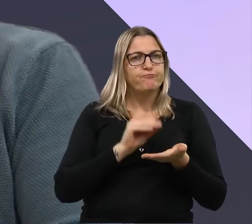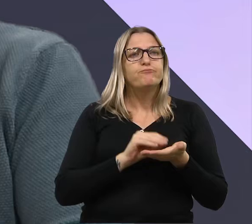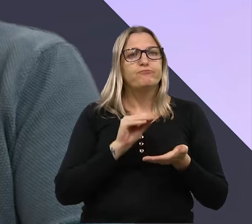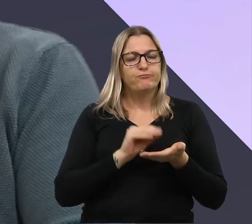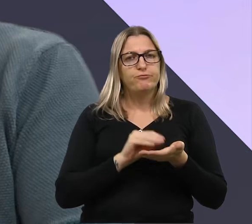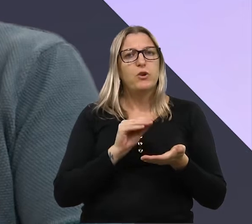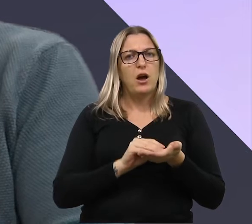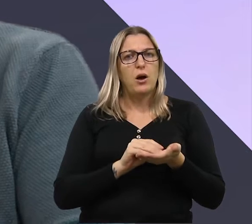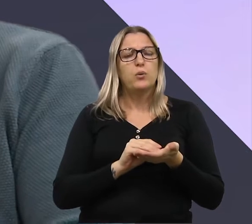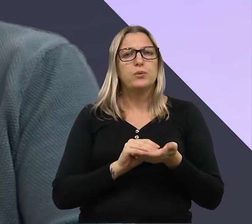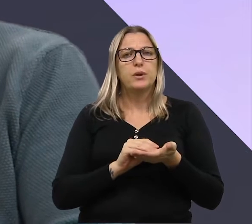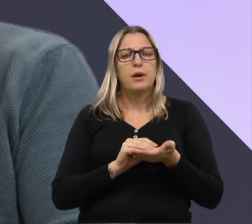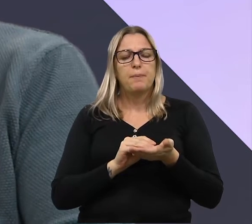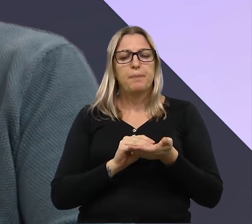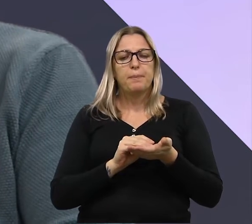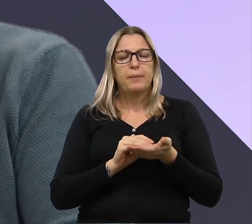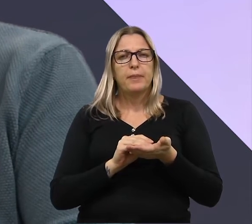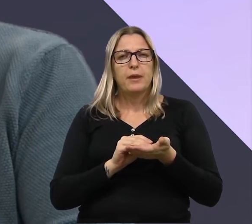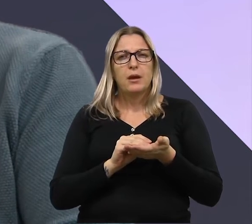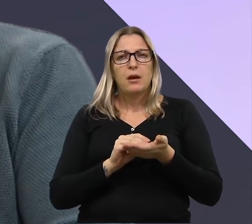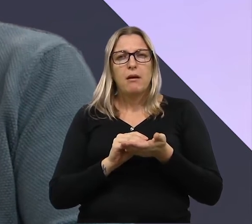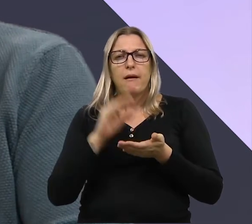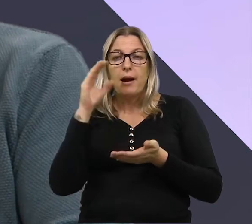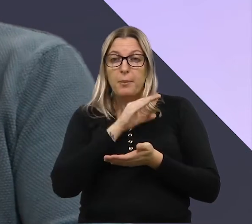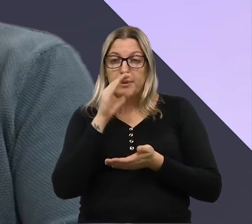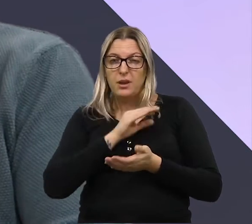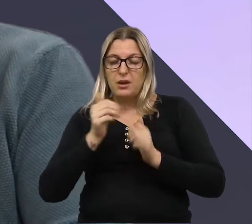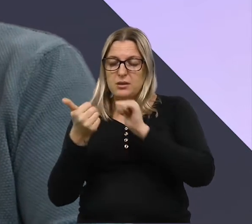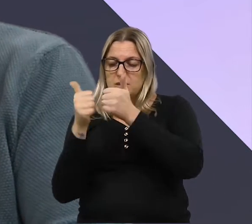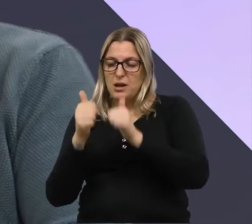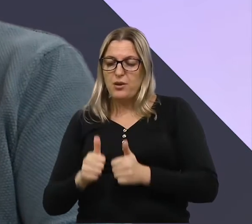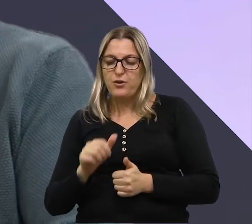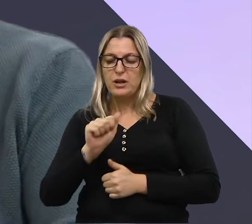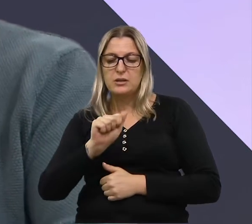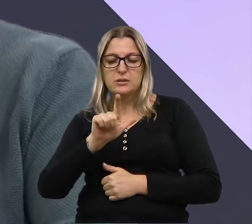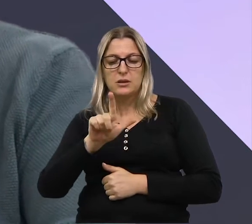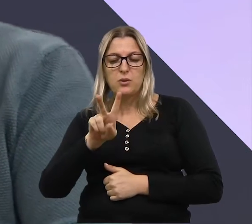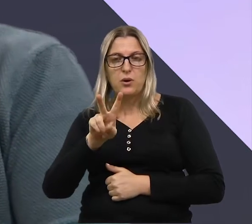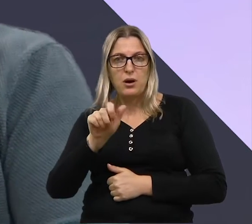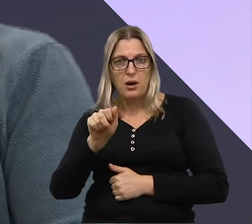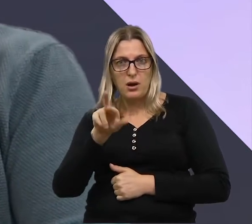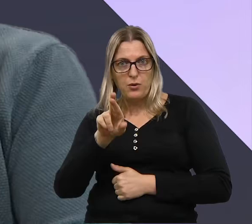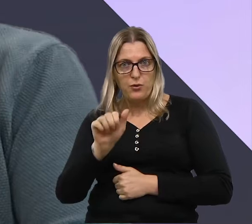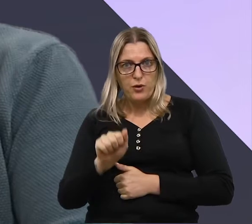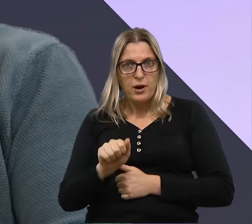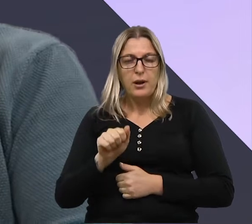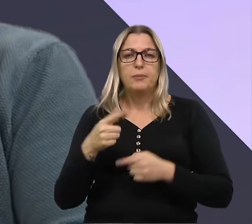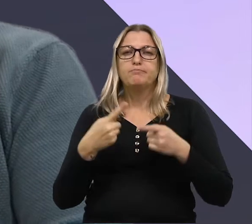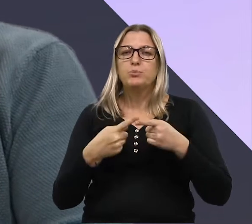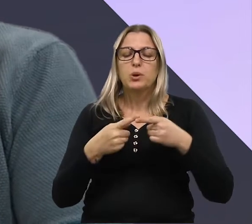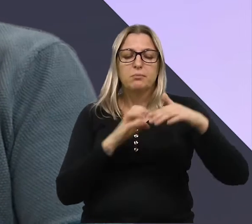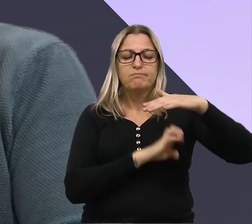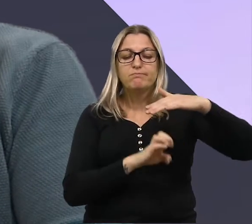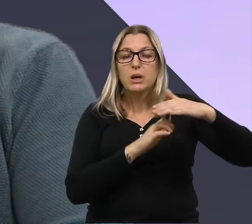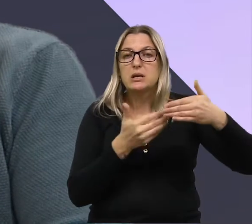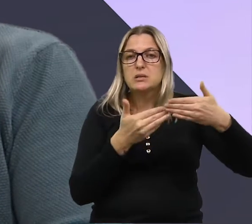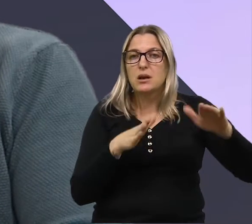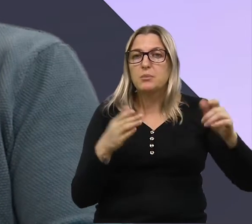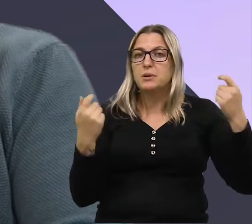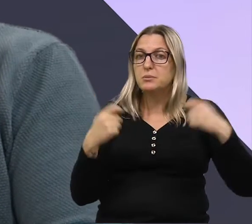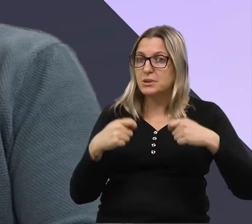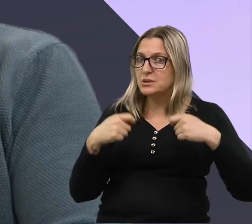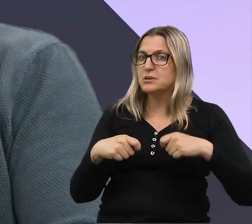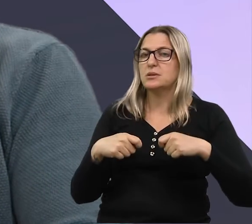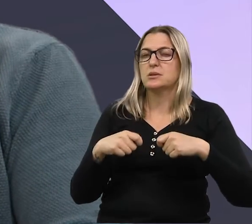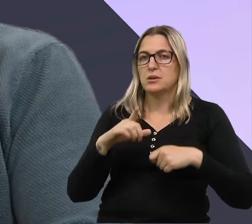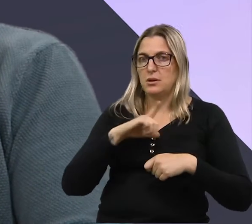na avaliação dos alvarás que a porta de entrada hoje né para qualquer empresa que está se formando Essa secretaria do desenvolvimento e nós estipulamos